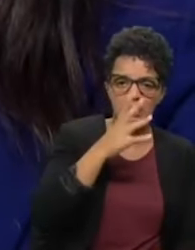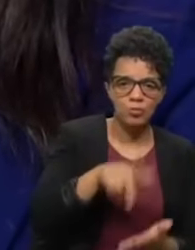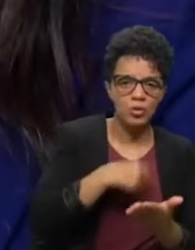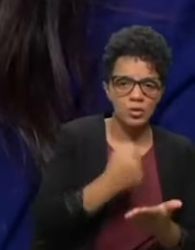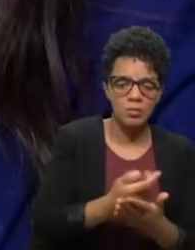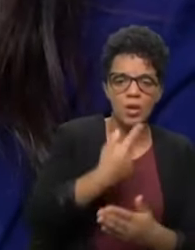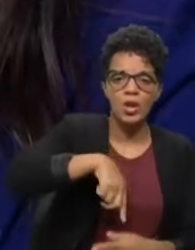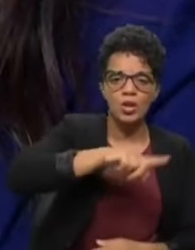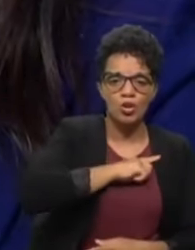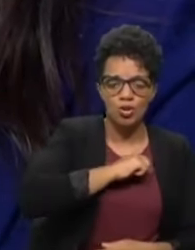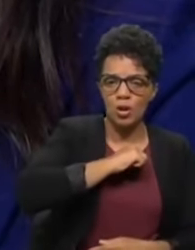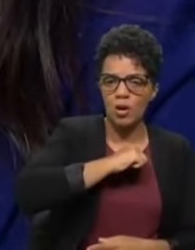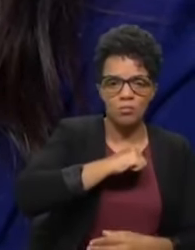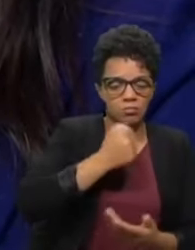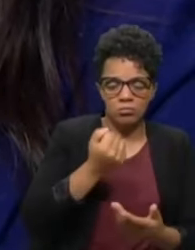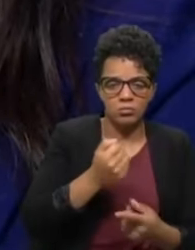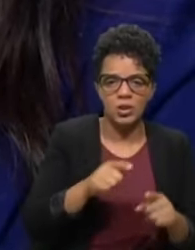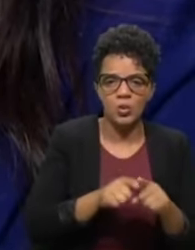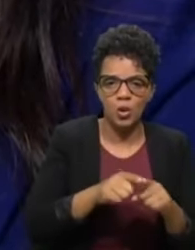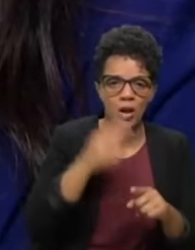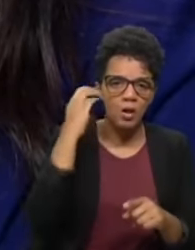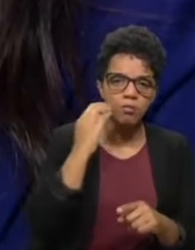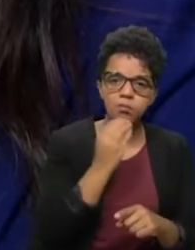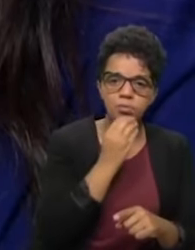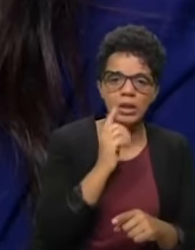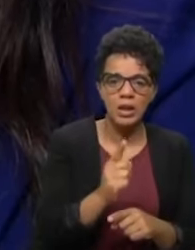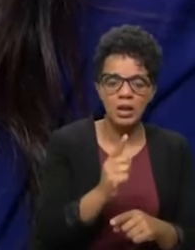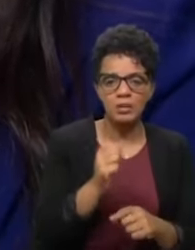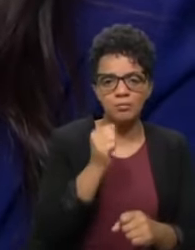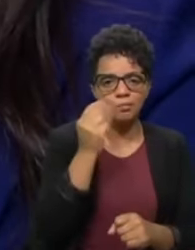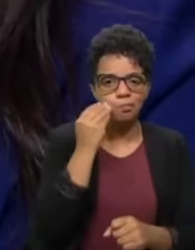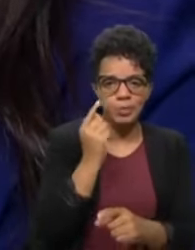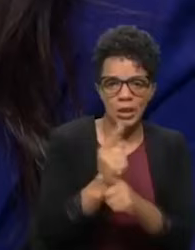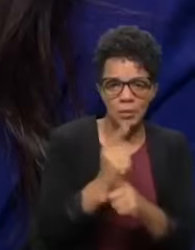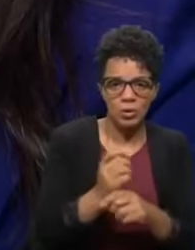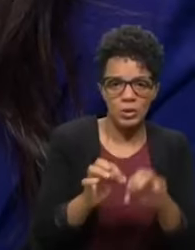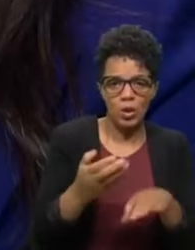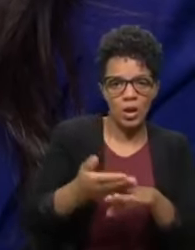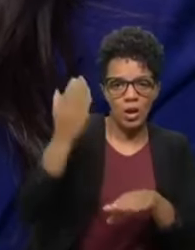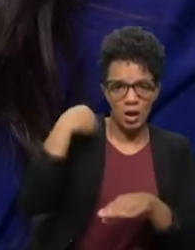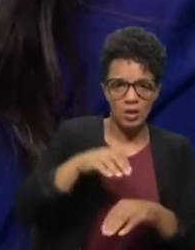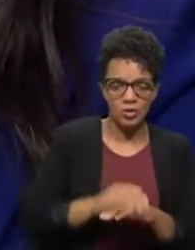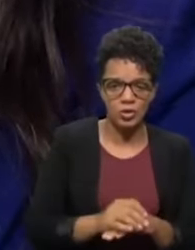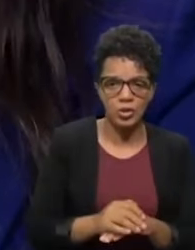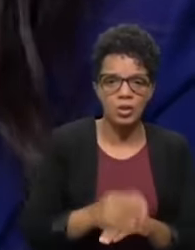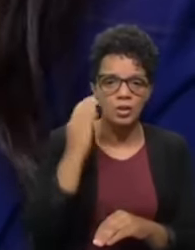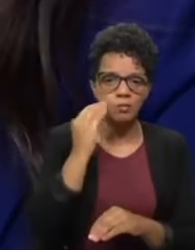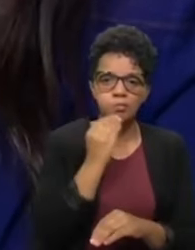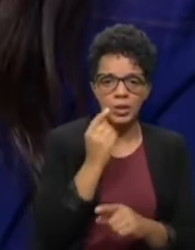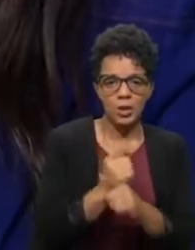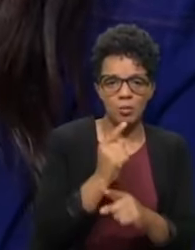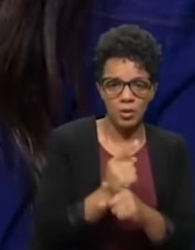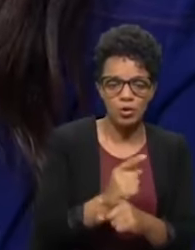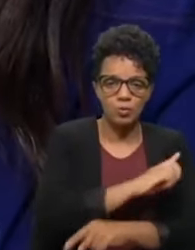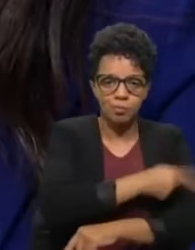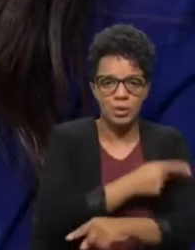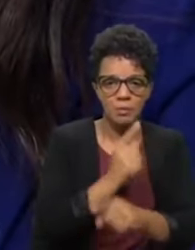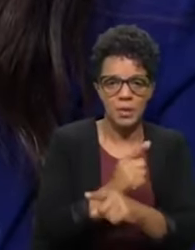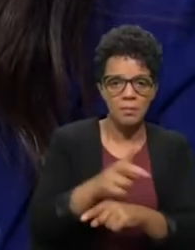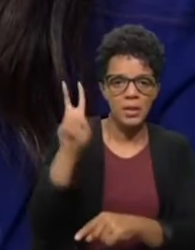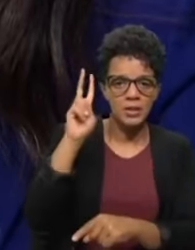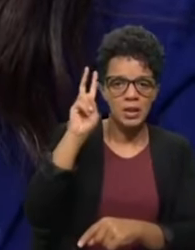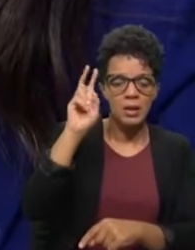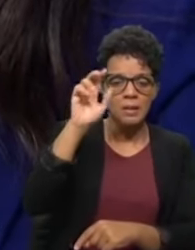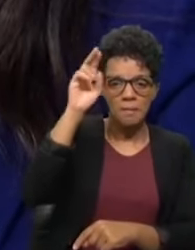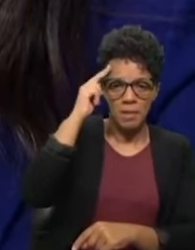oposição ao jardinismo, jardinismo com Albuquerque não deixou de ser jardinismo, e albuquerquismo sem Albuquerque não deixa de ser o mesmo poderio do PSD na